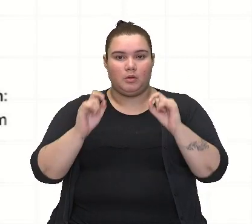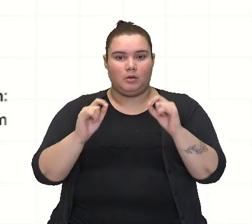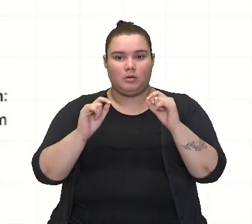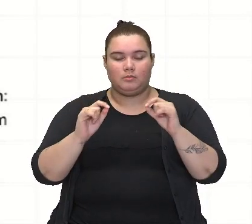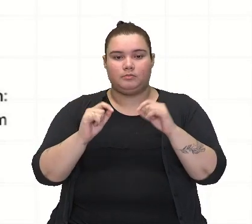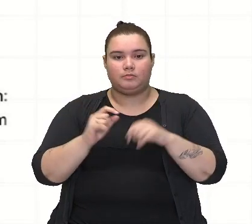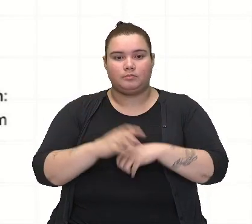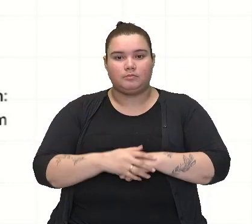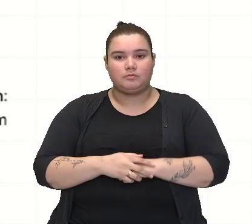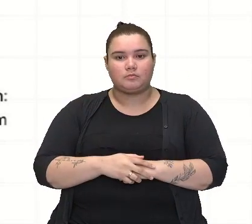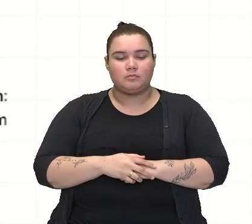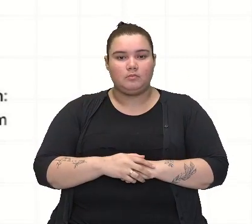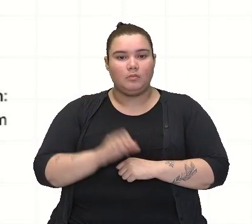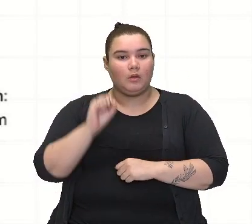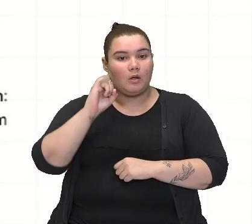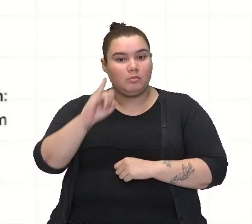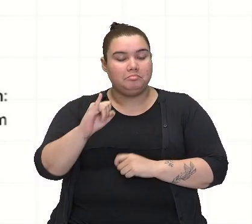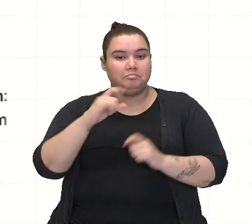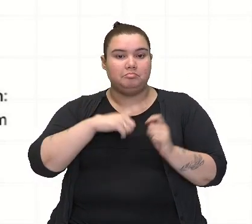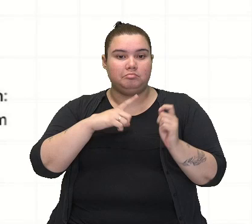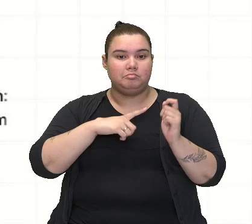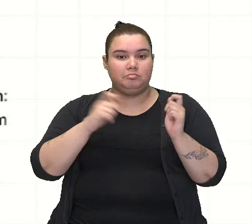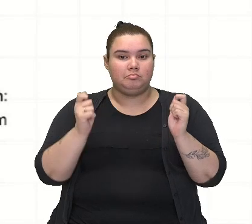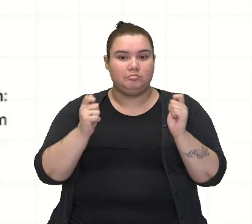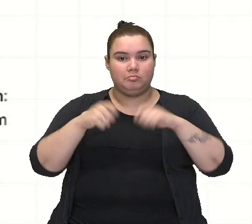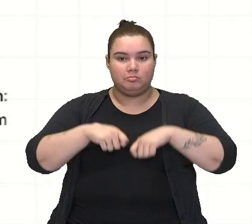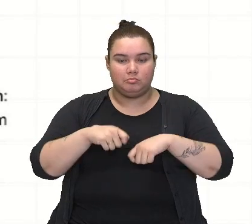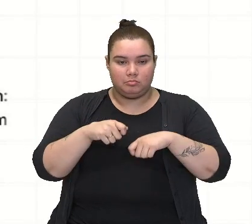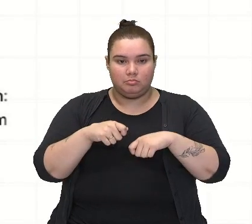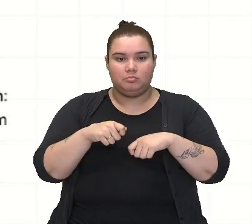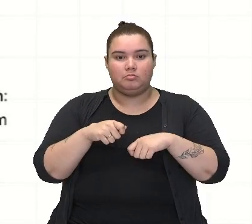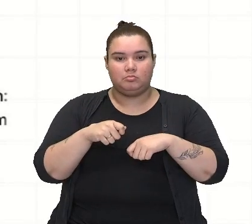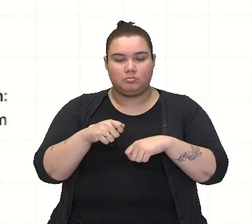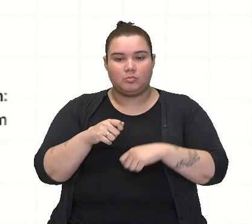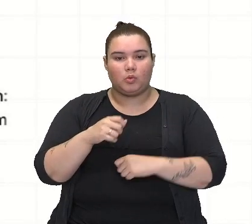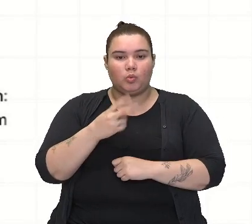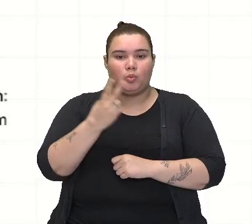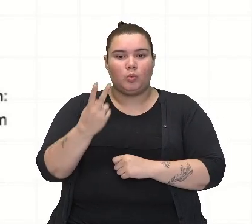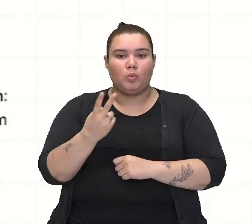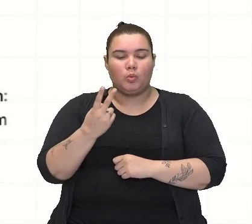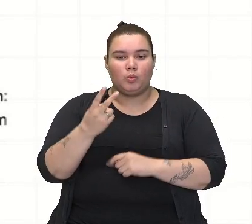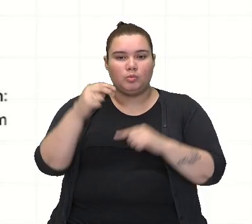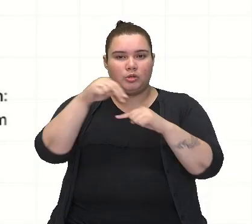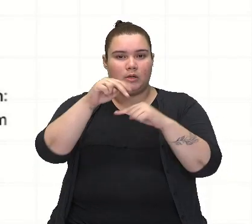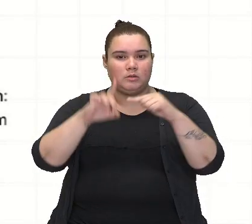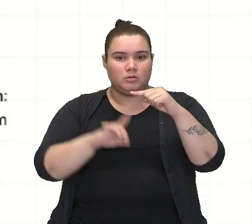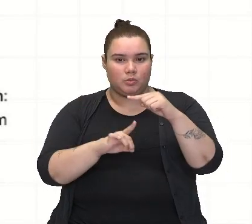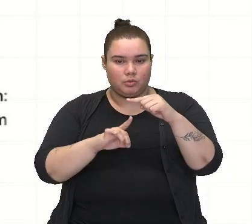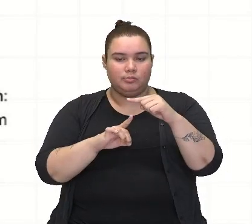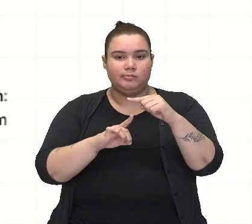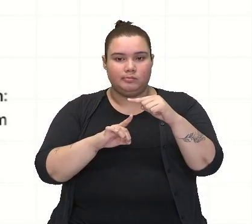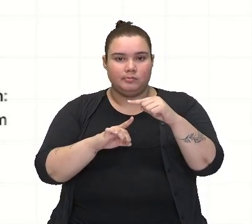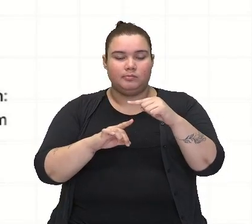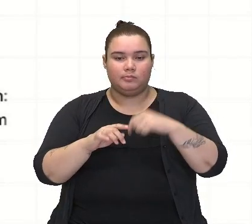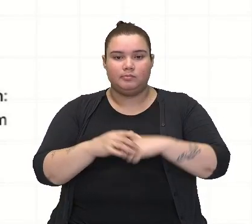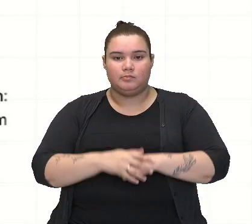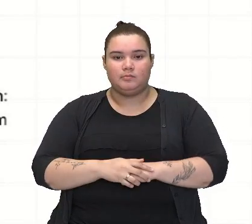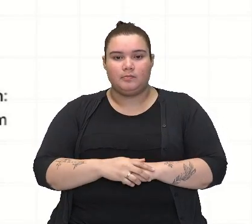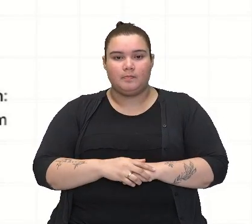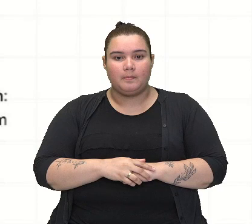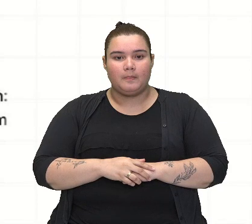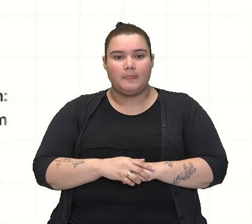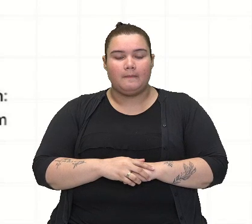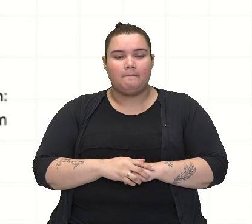proporcionais se for possível construir duas razões. Olha só, pessoal, se for